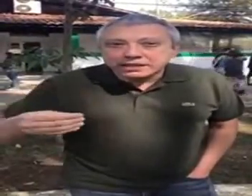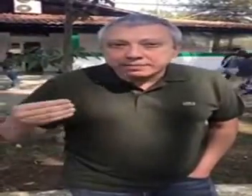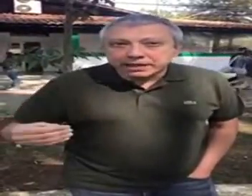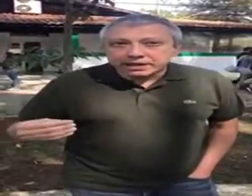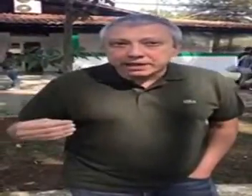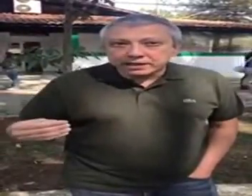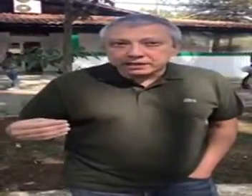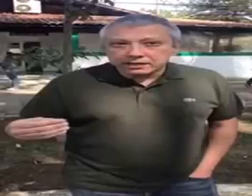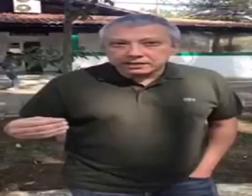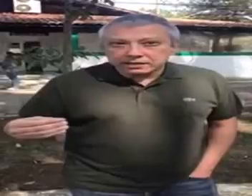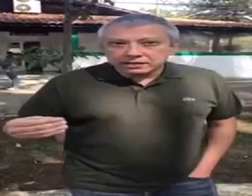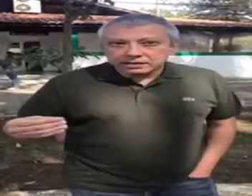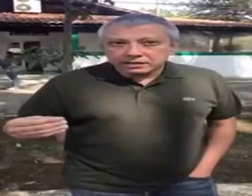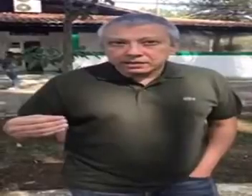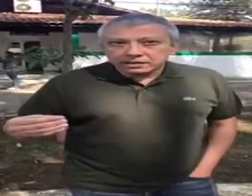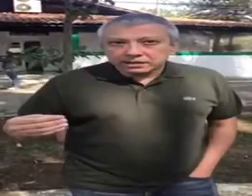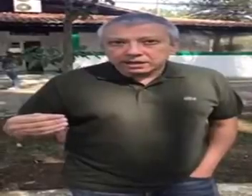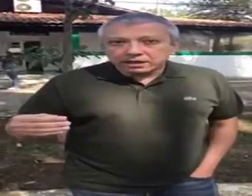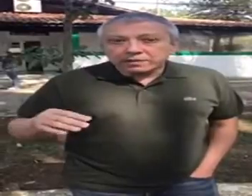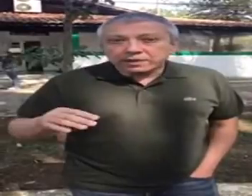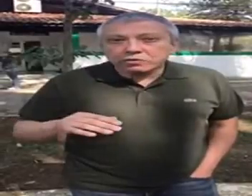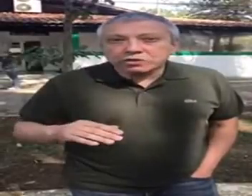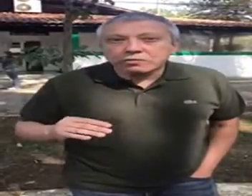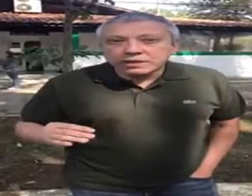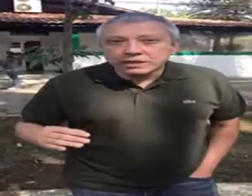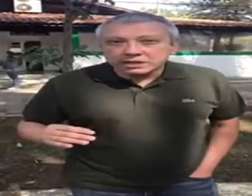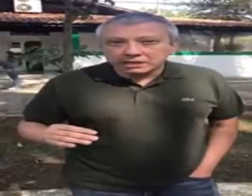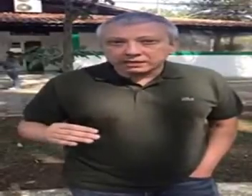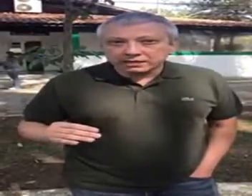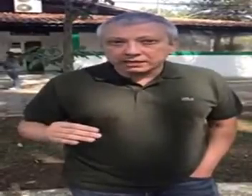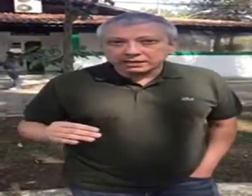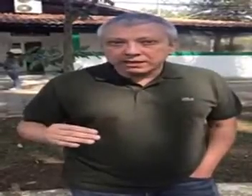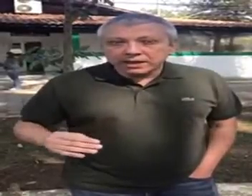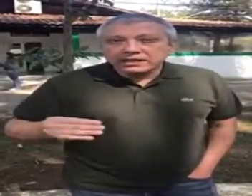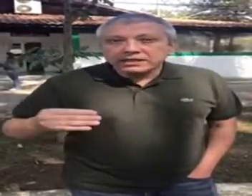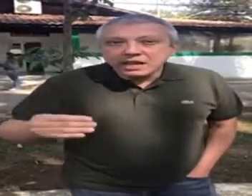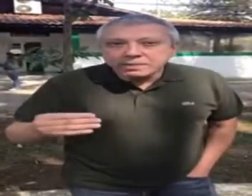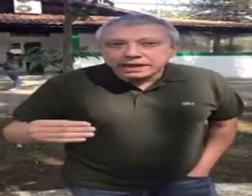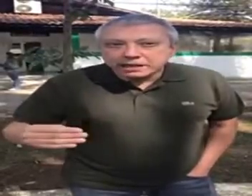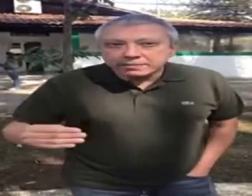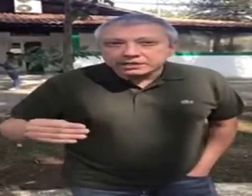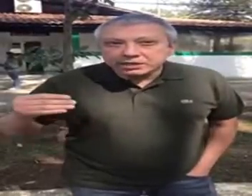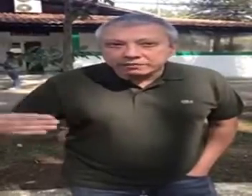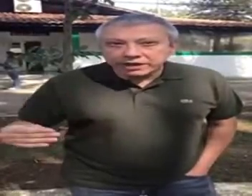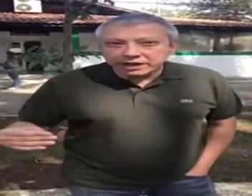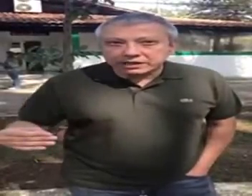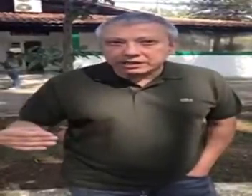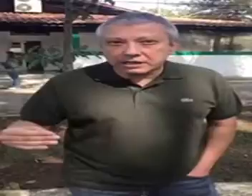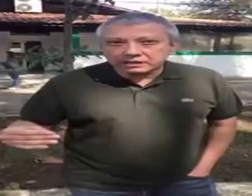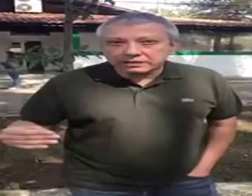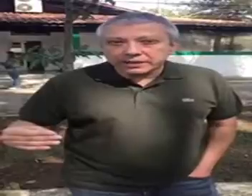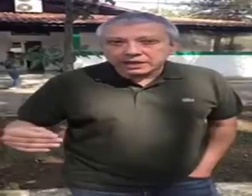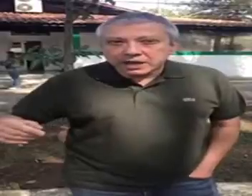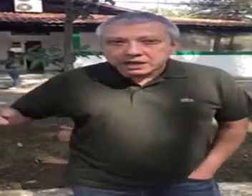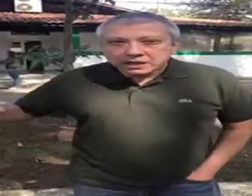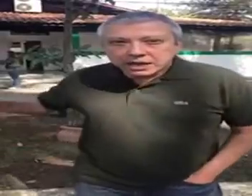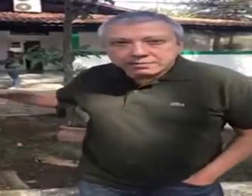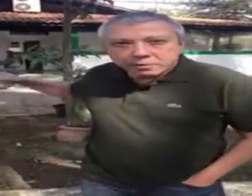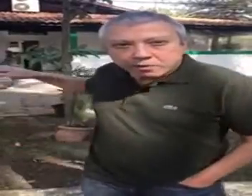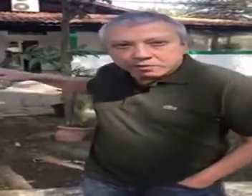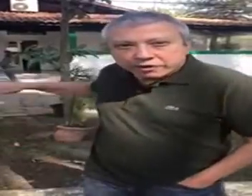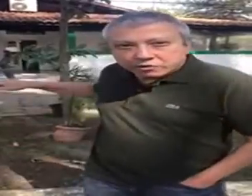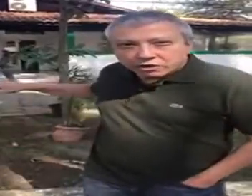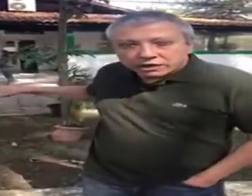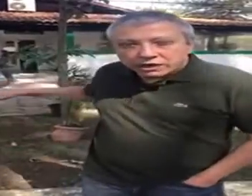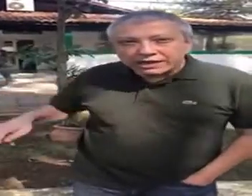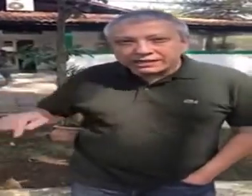do PSDB, as pessoas se omitem e deliberadamente não vêm aqui.